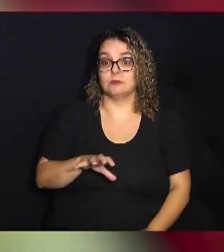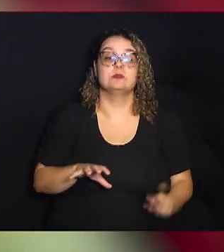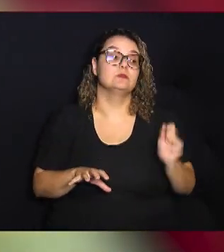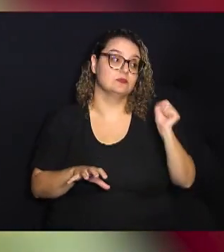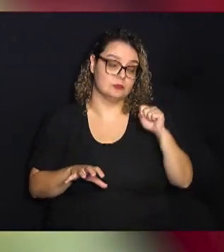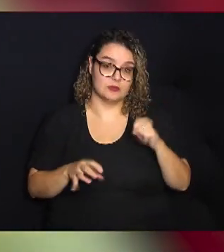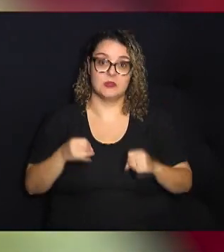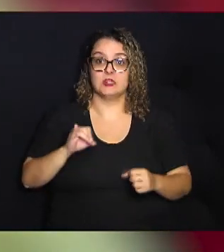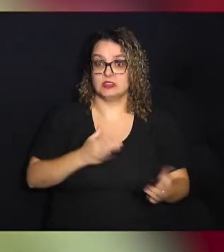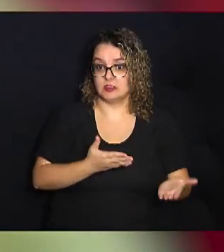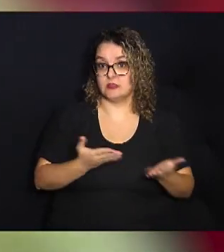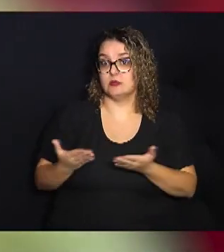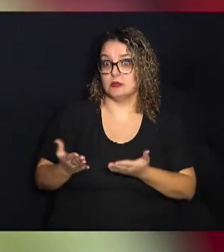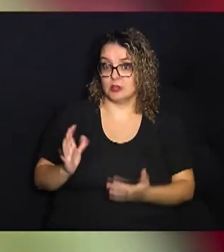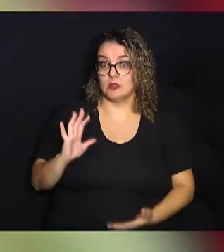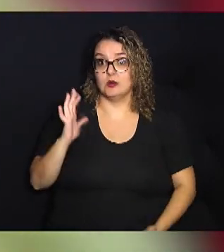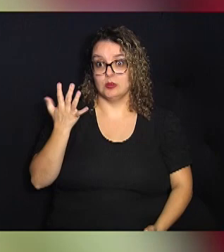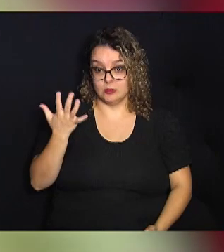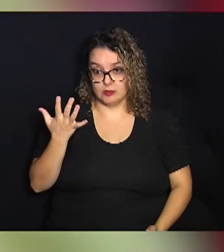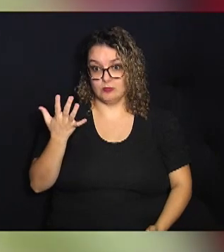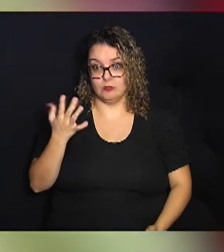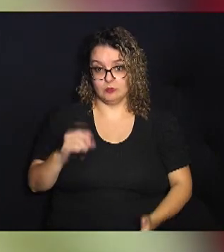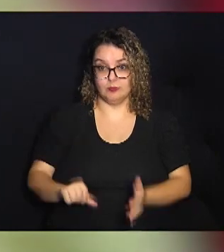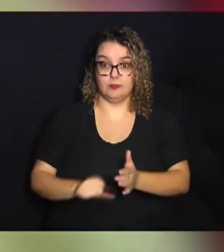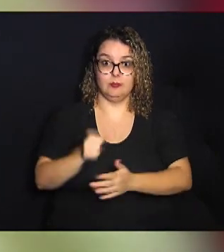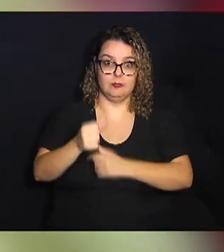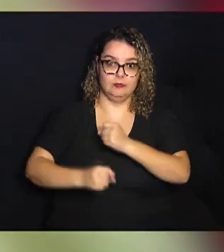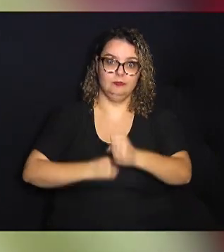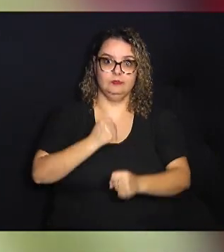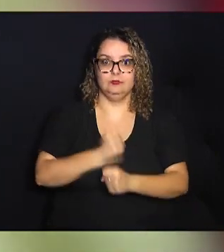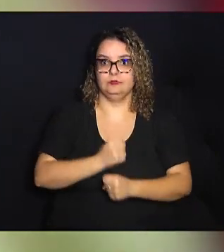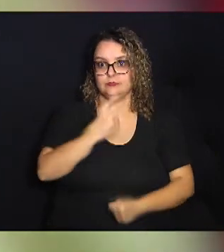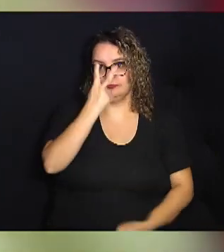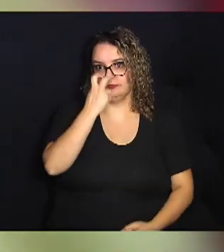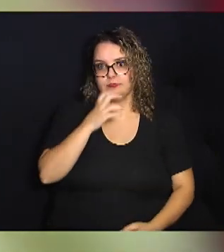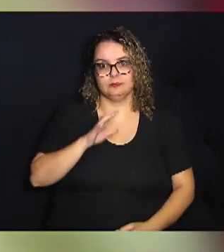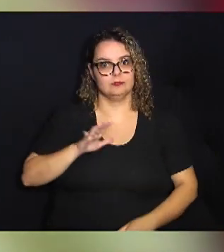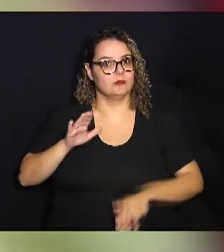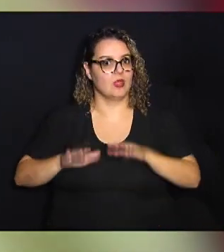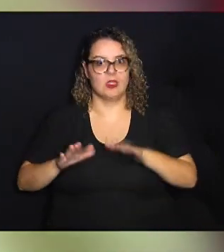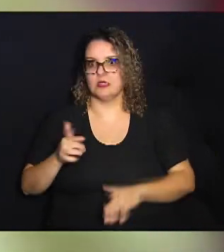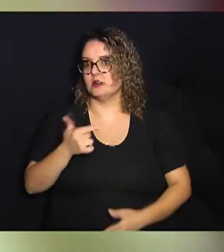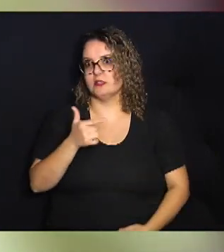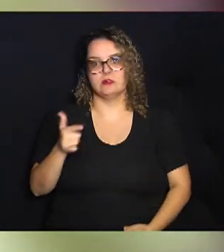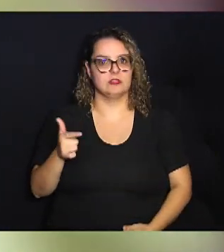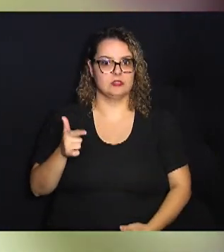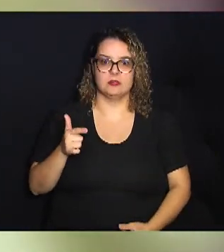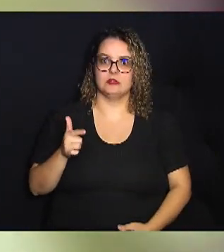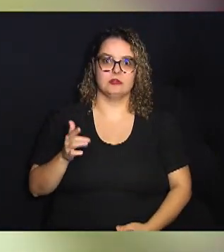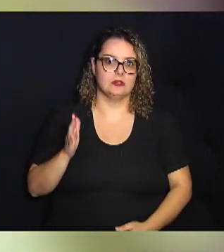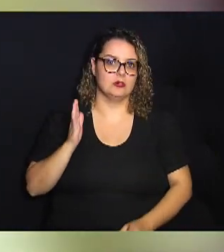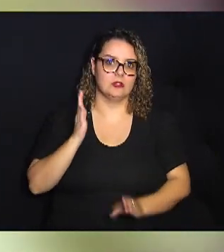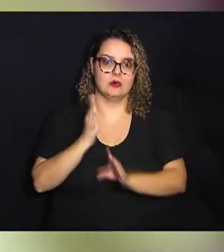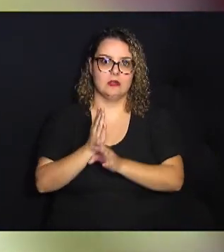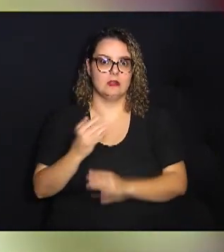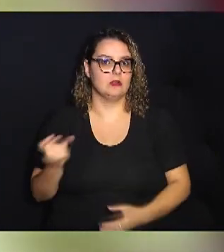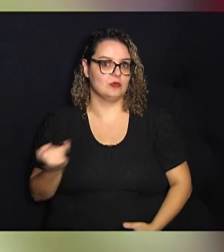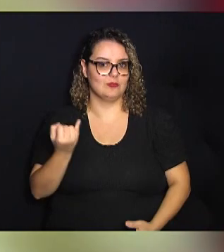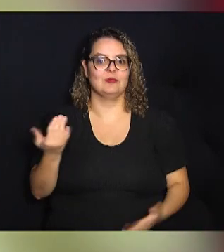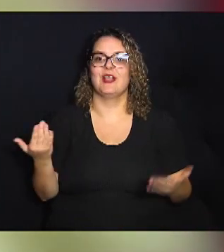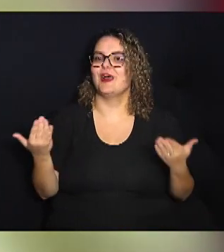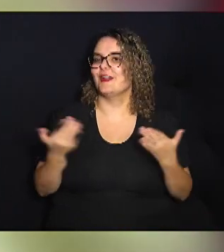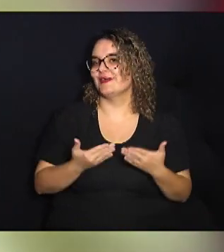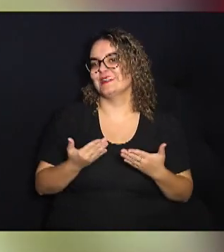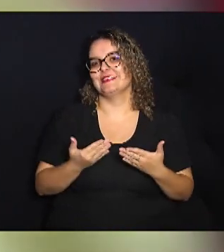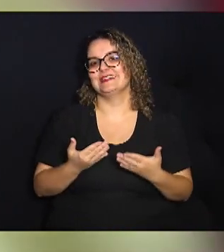esse espetáculo tivesse acontecido no meu primeiro ano de cegueira, talvez eu não tivesse achado assim tão interessante. Mas hoje